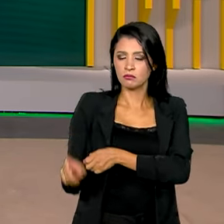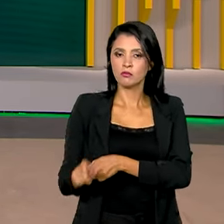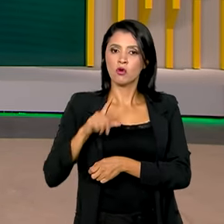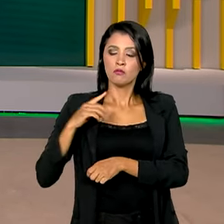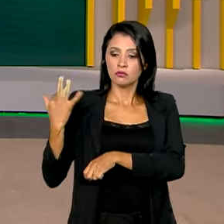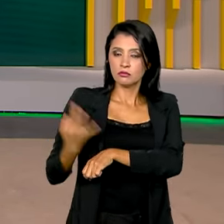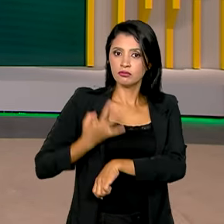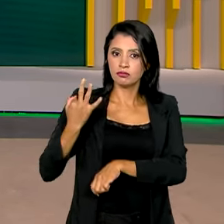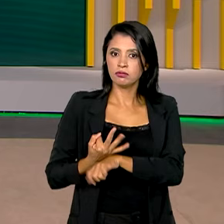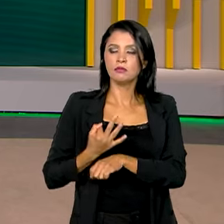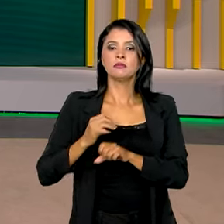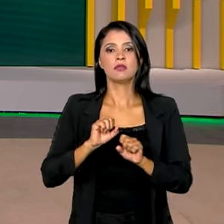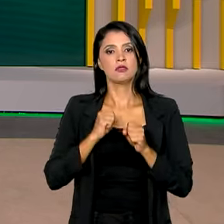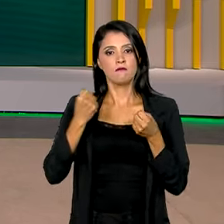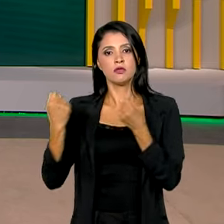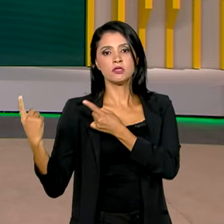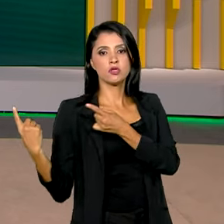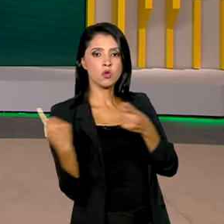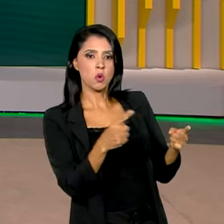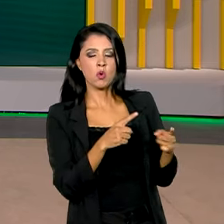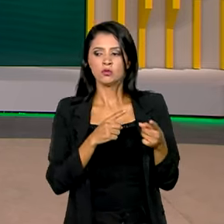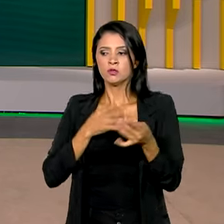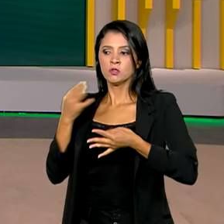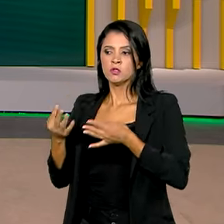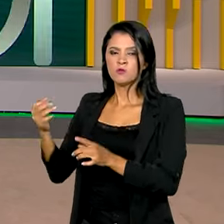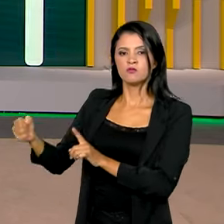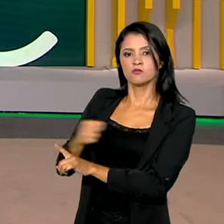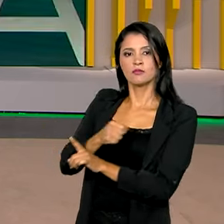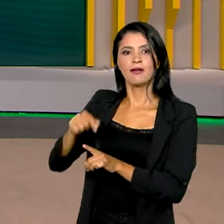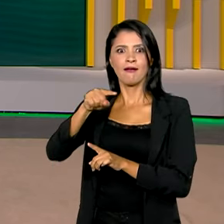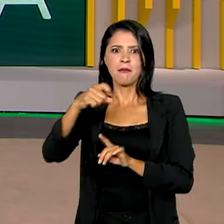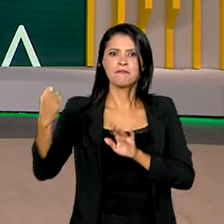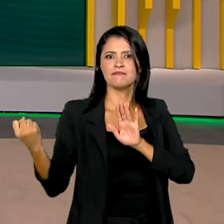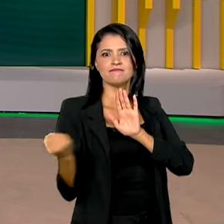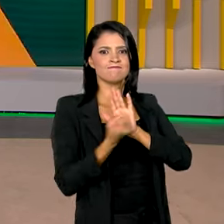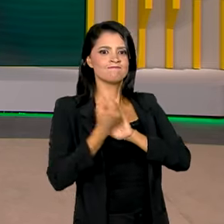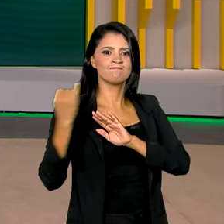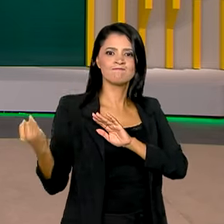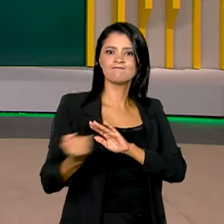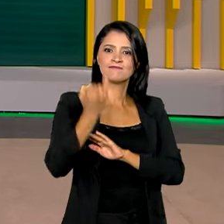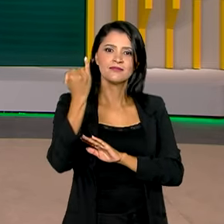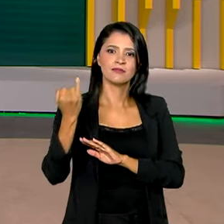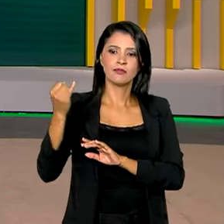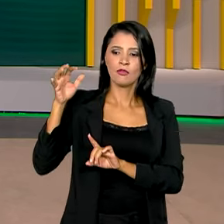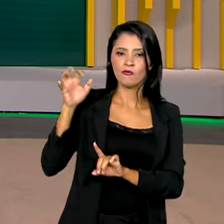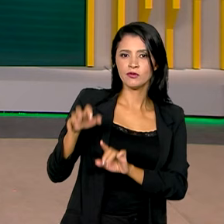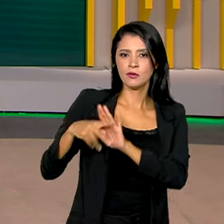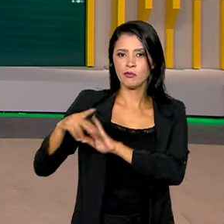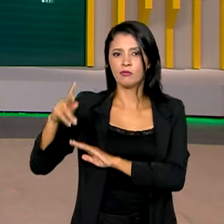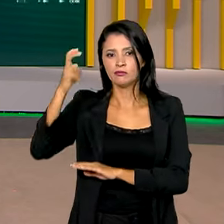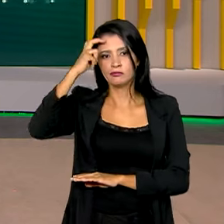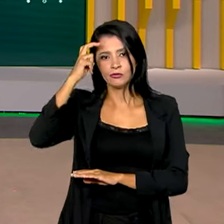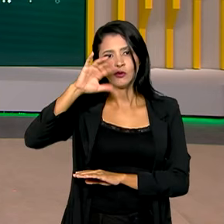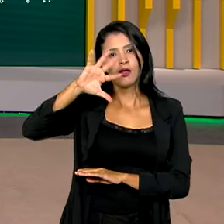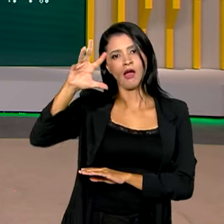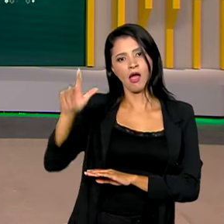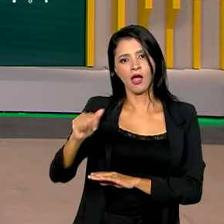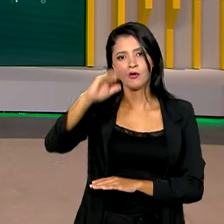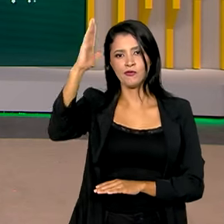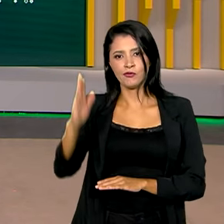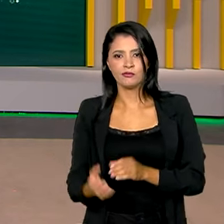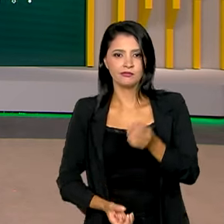resistência e de defesa contra os maus tratos. Ela é uma marca inquestionável da influência da cultura afro-brasileira